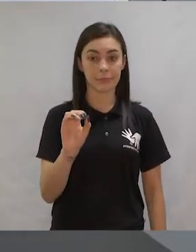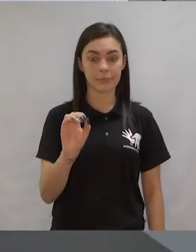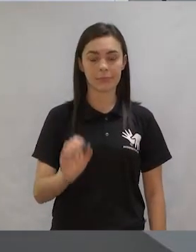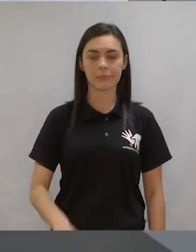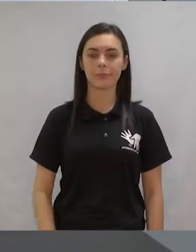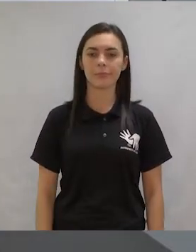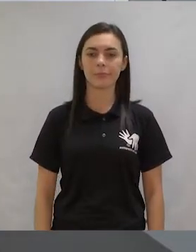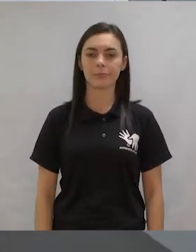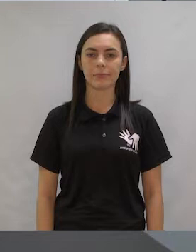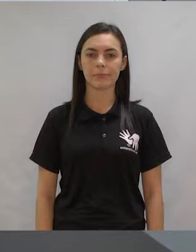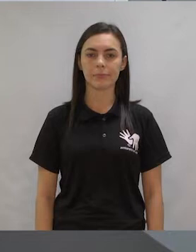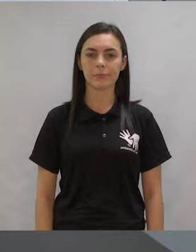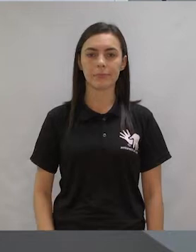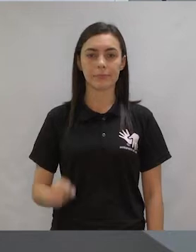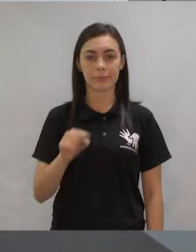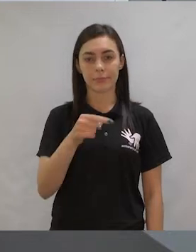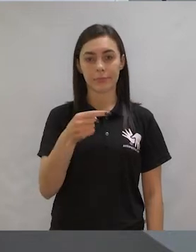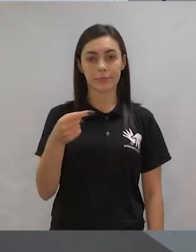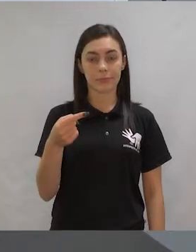10